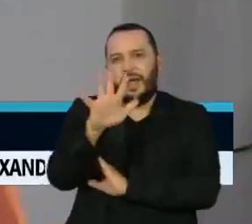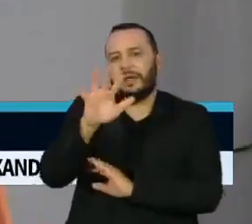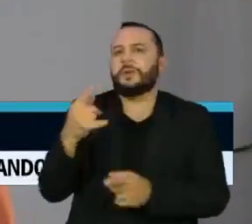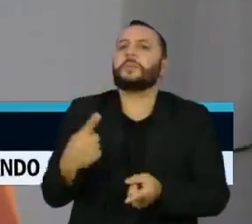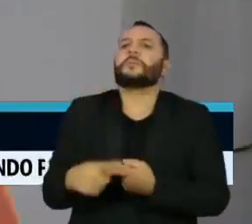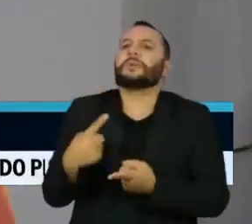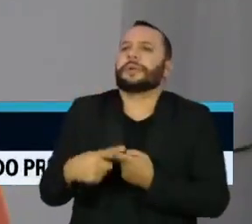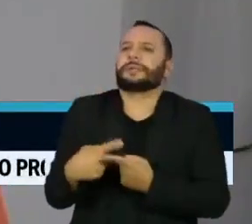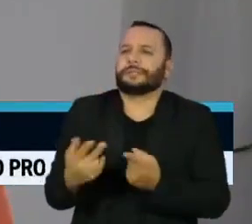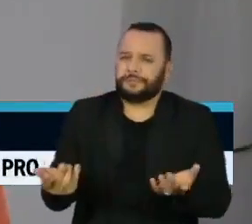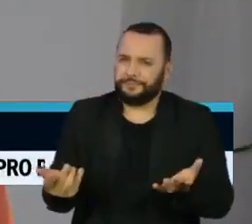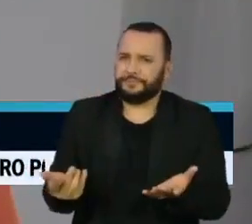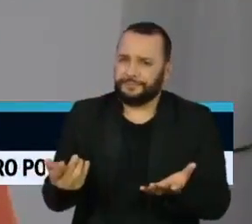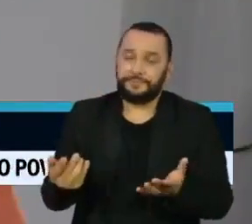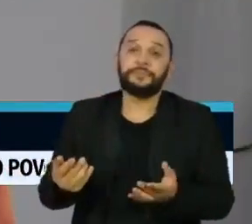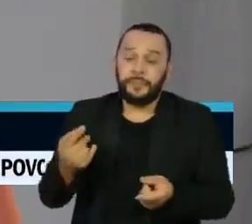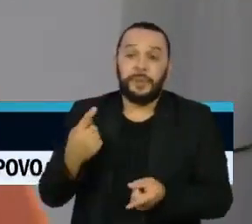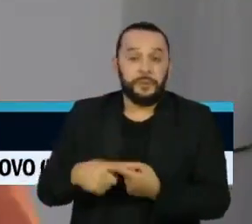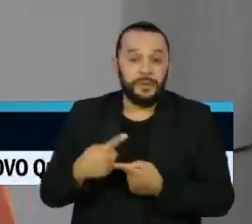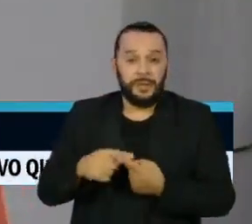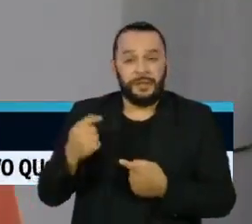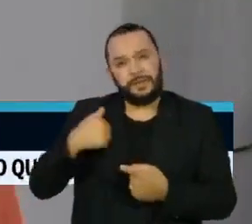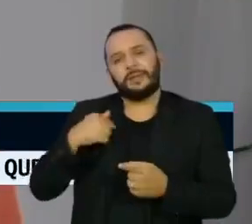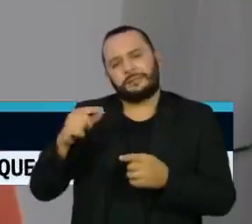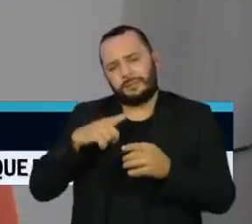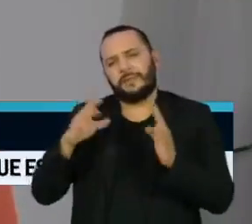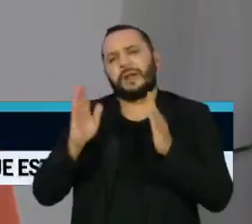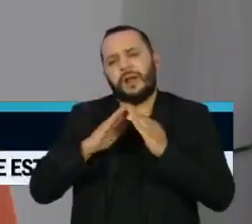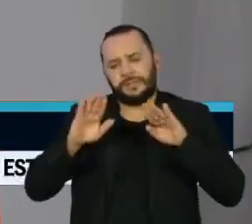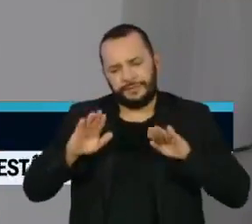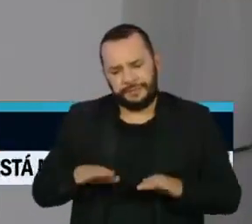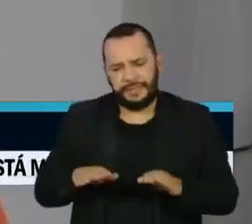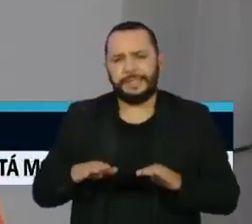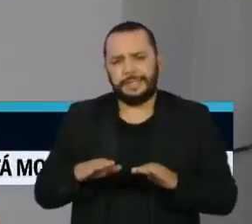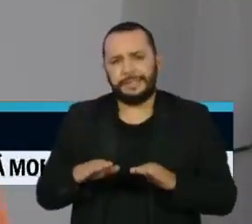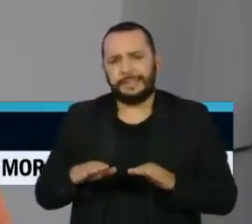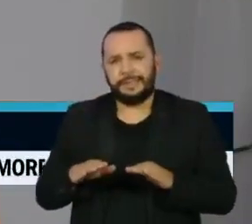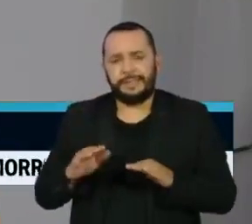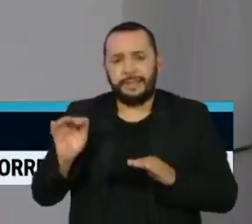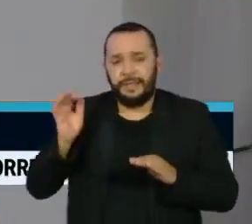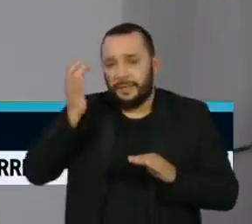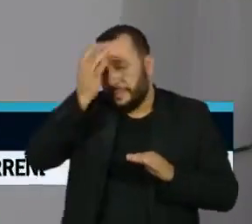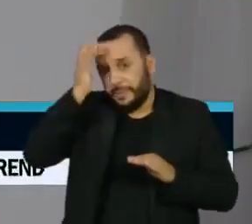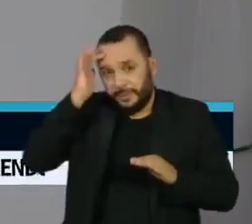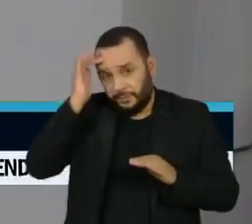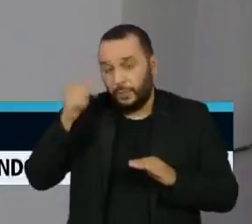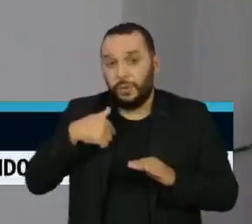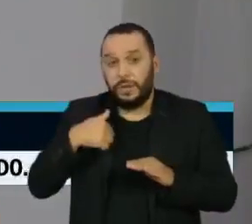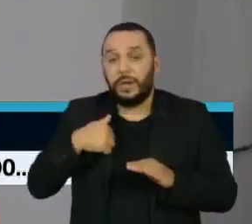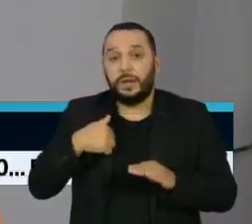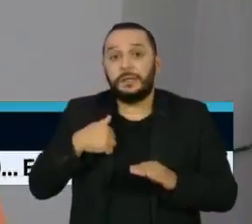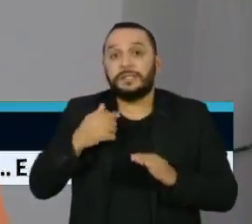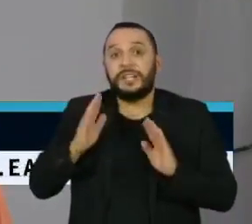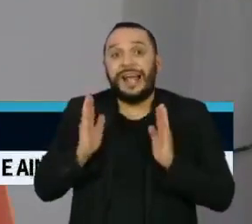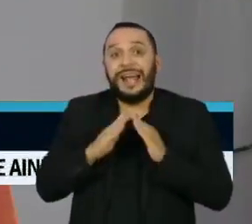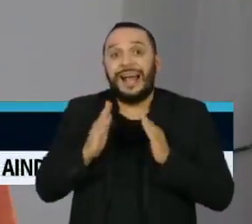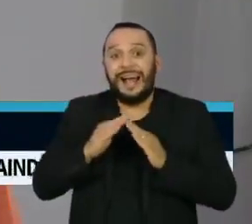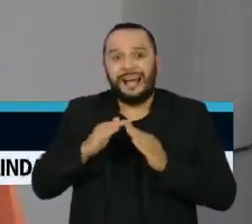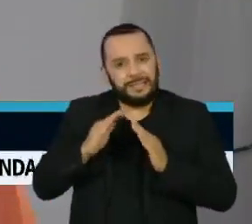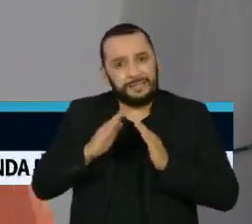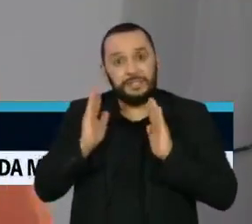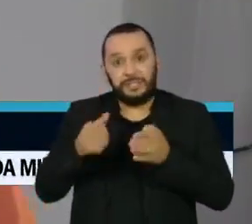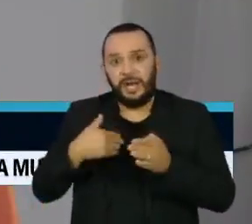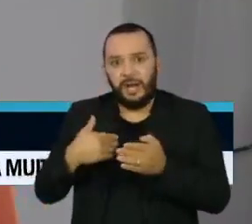por conta de uma combinação de fatores. Devido ao isolamento social, muita gente passou a comer mais em casa.